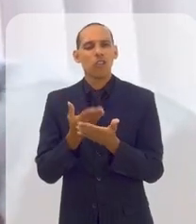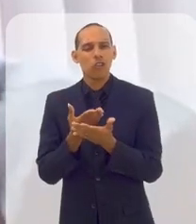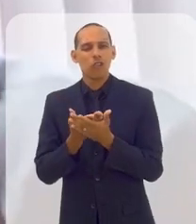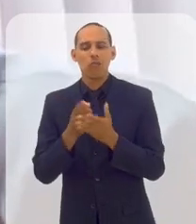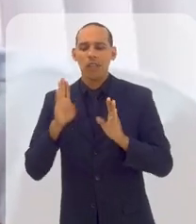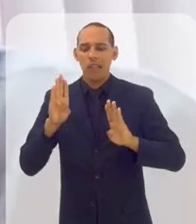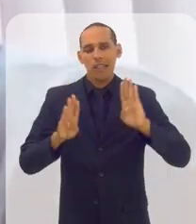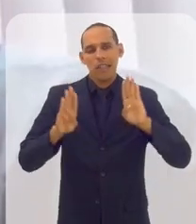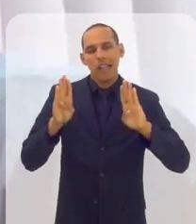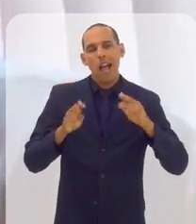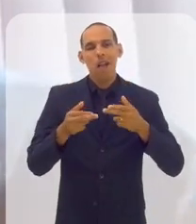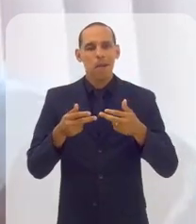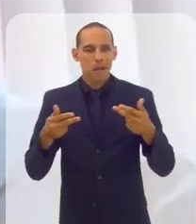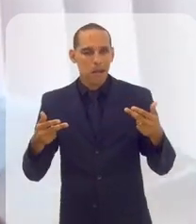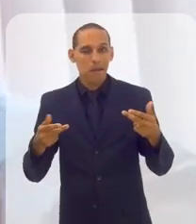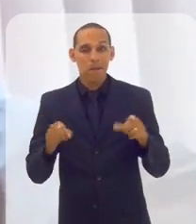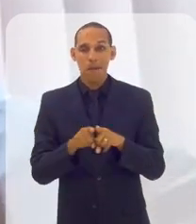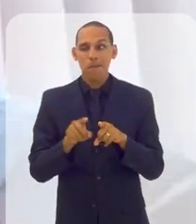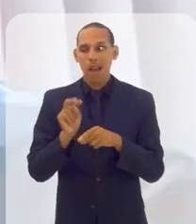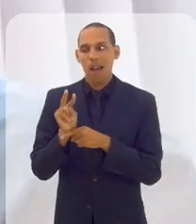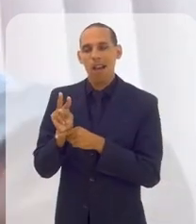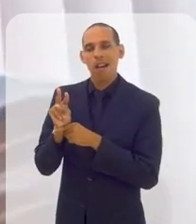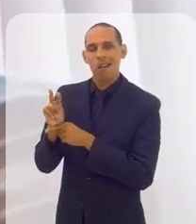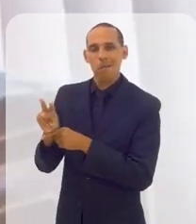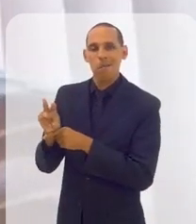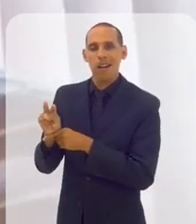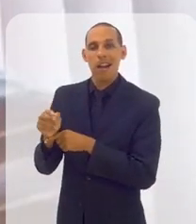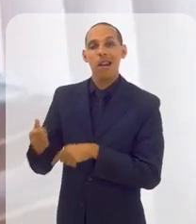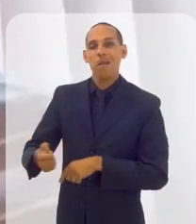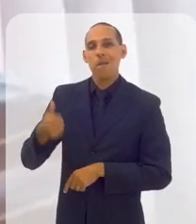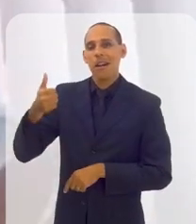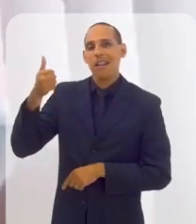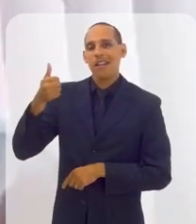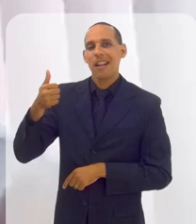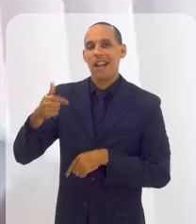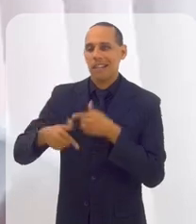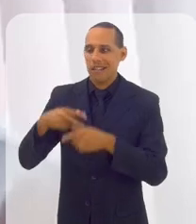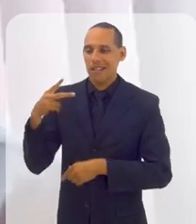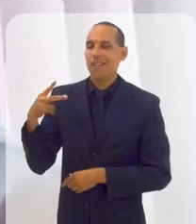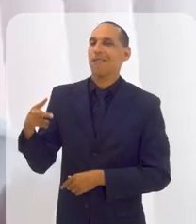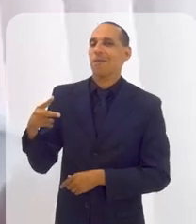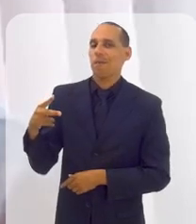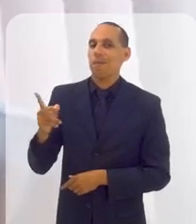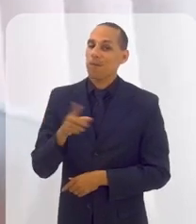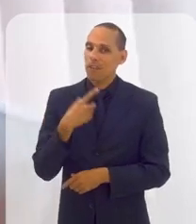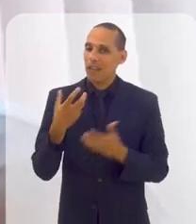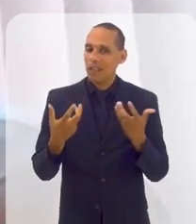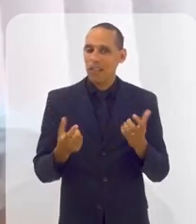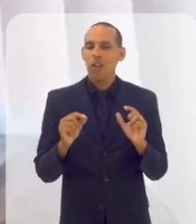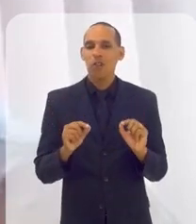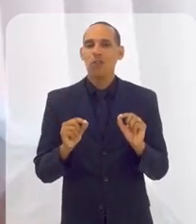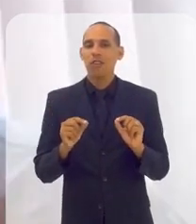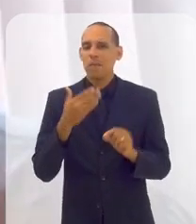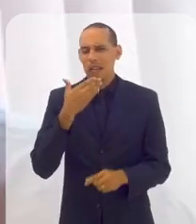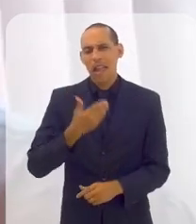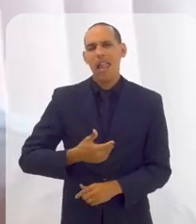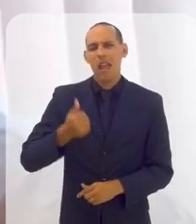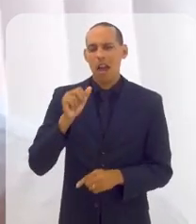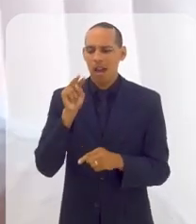pequena licitação, para ele disputar emprego, mas é importante também para a gente acompanhar a qualidade dos serviços. Então, nós estamos procurando ser